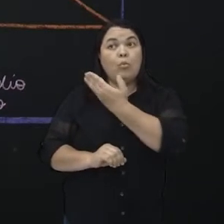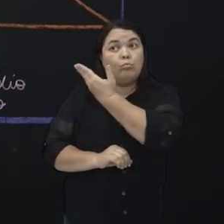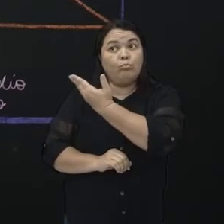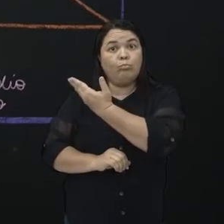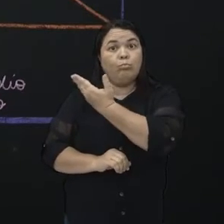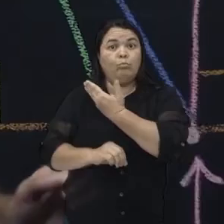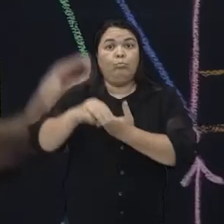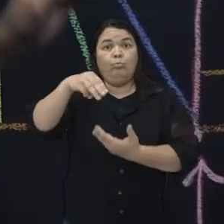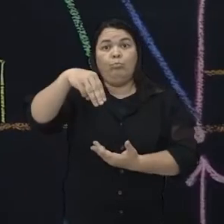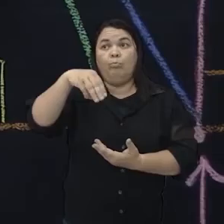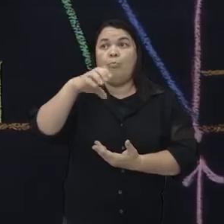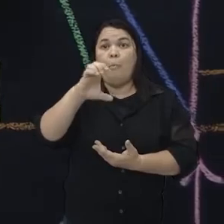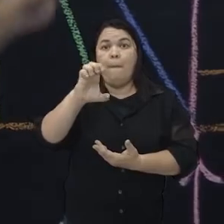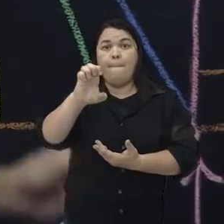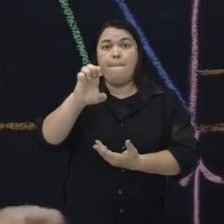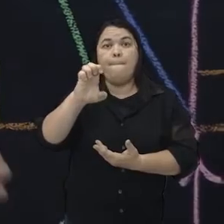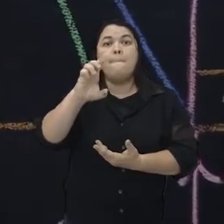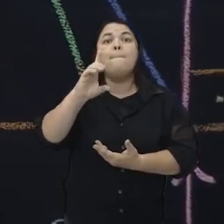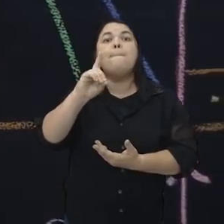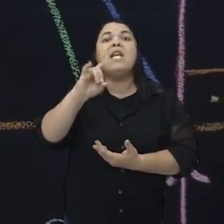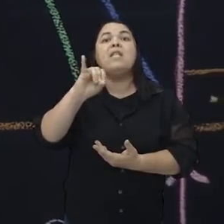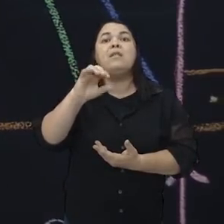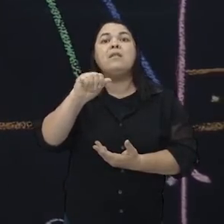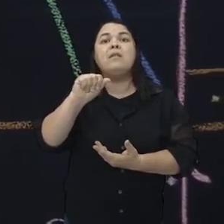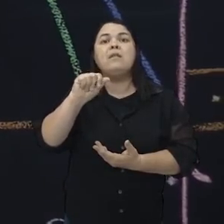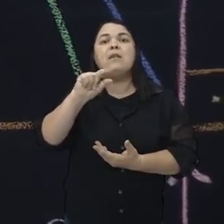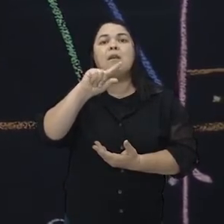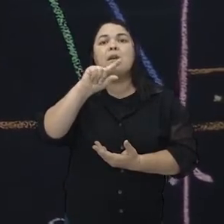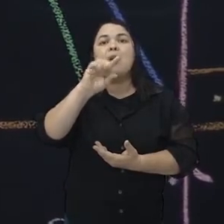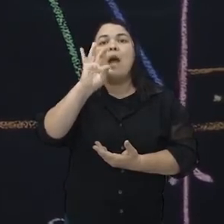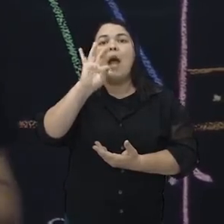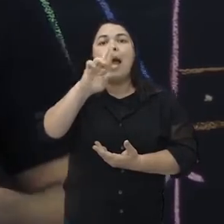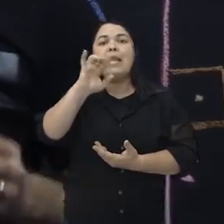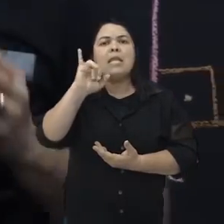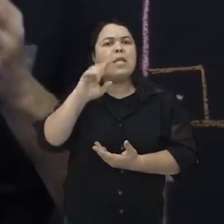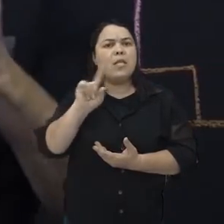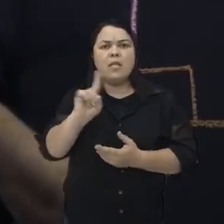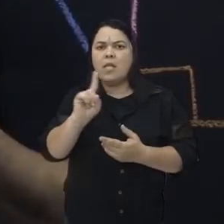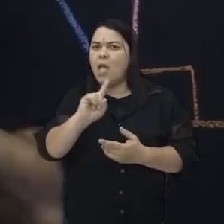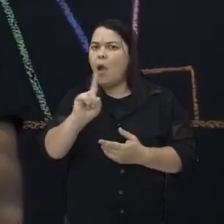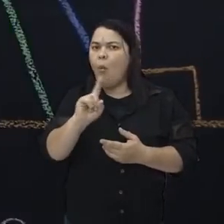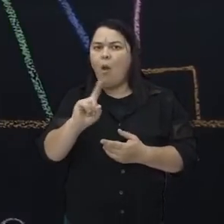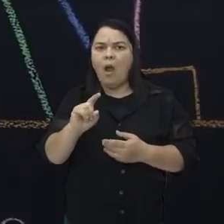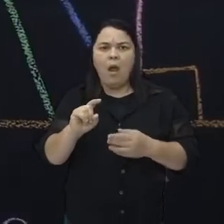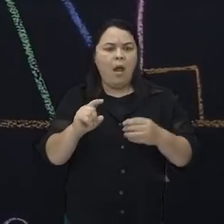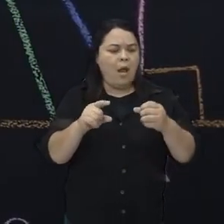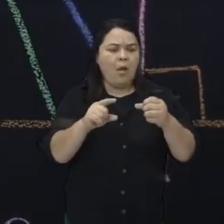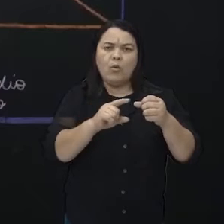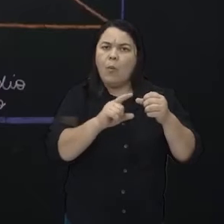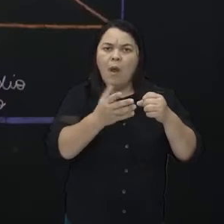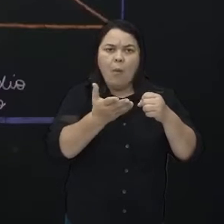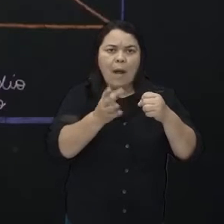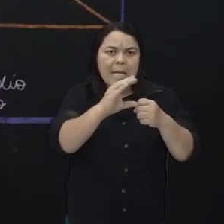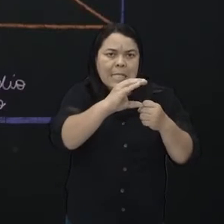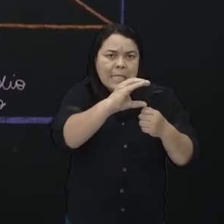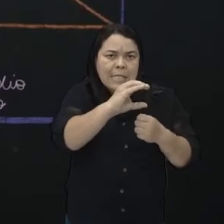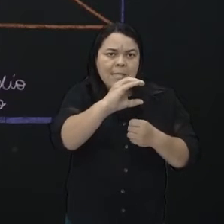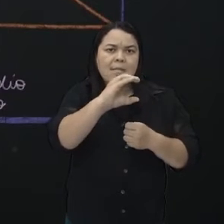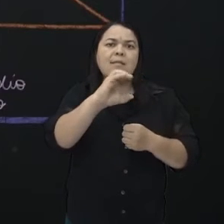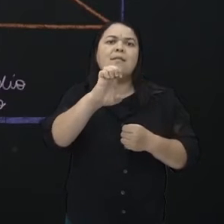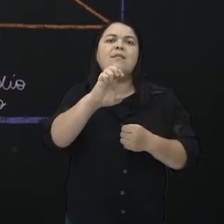um outro exemplo para ti, que a gente costuma ver por aí, tá? Em questões que envolvam o triângulo, em textos e tudo